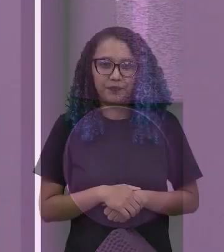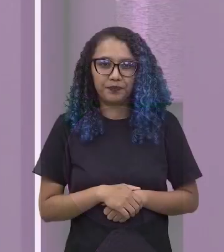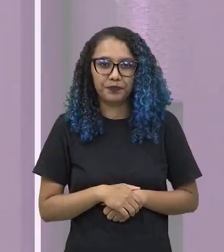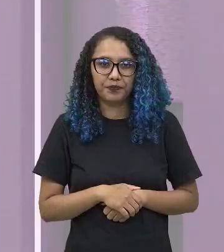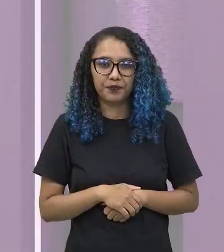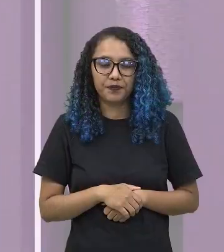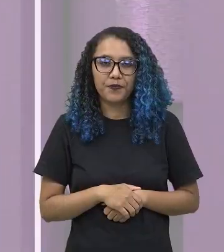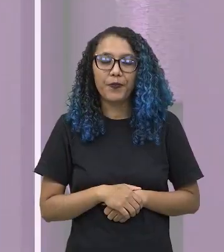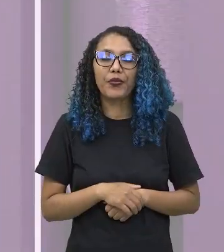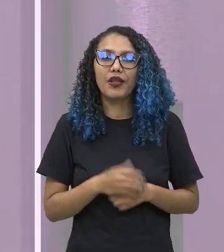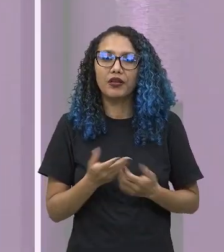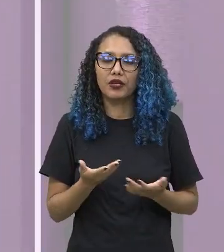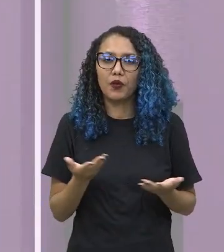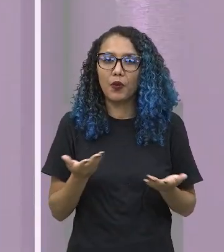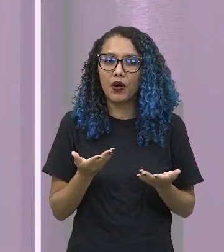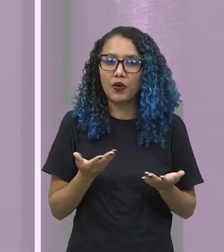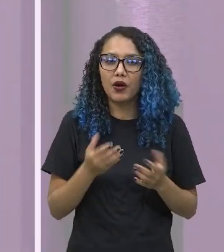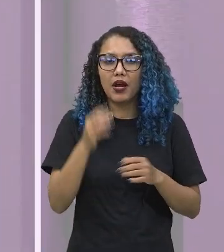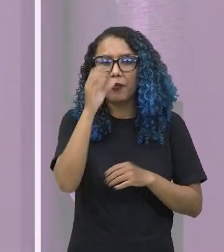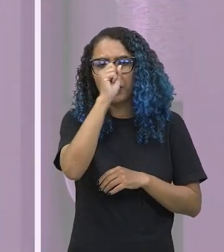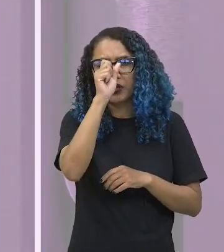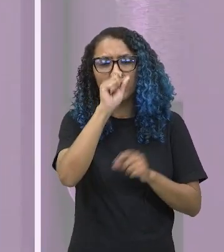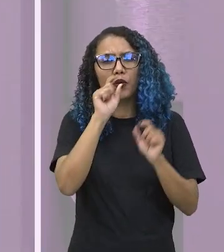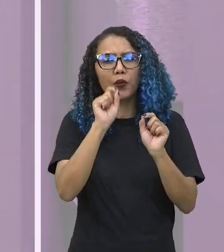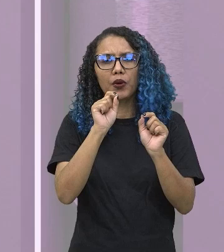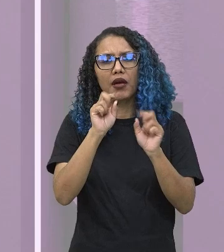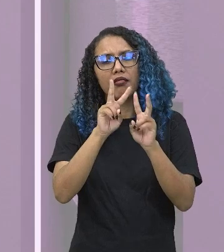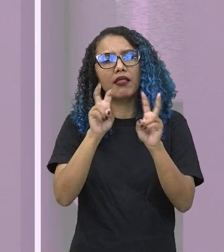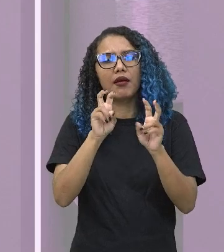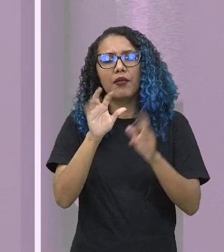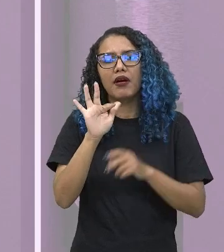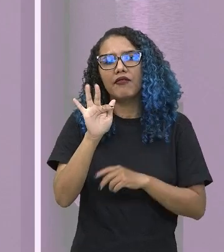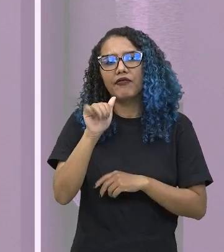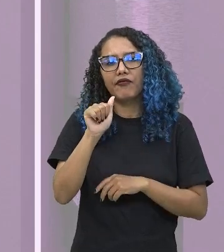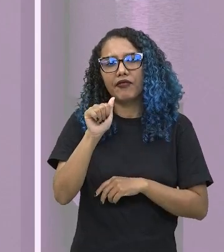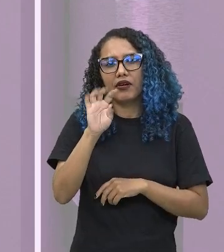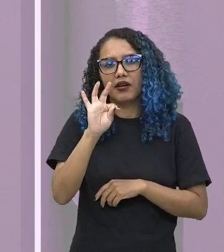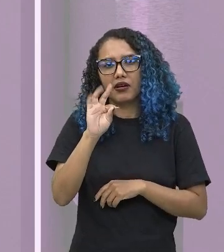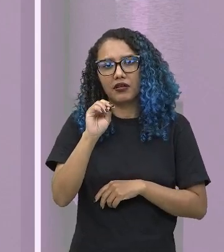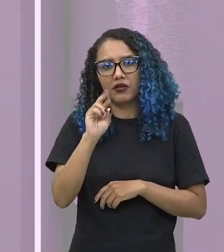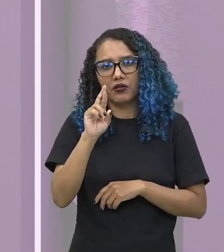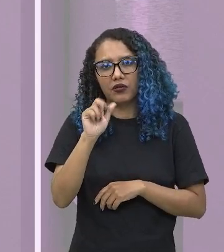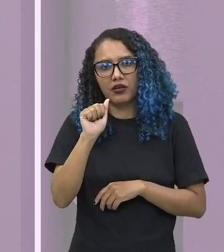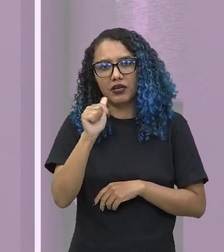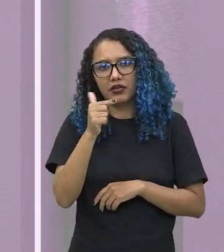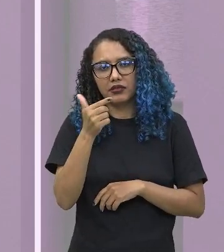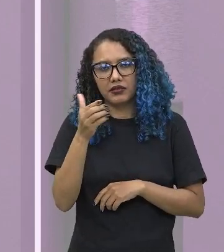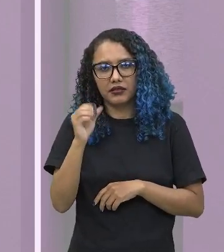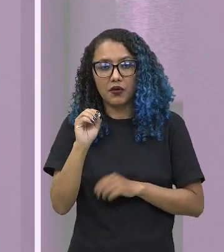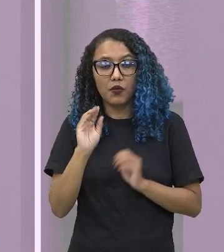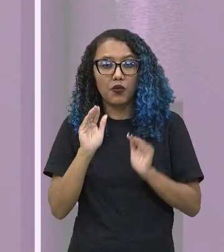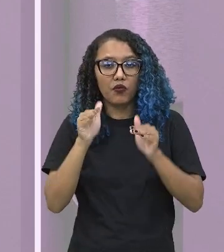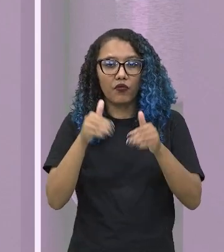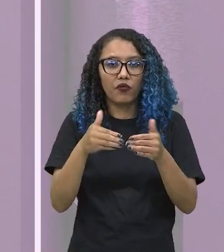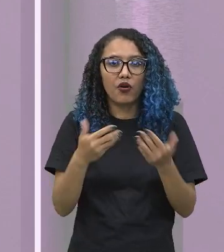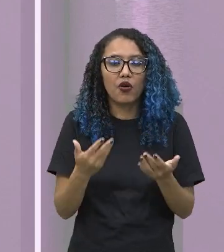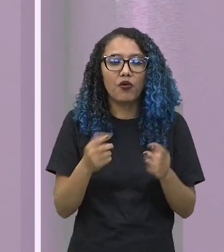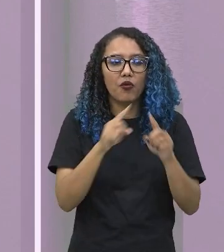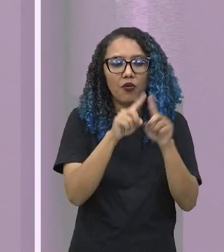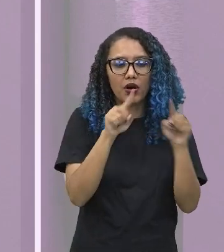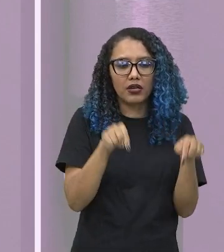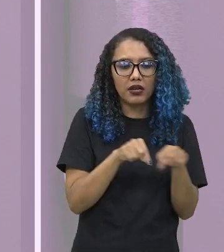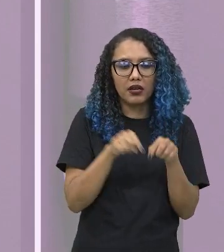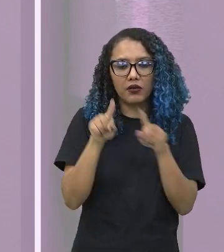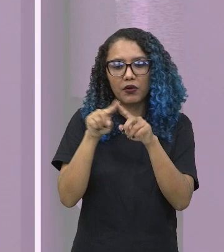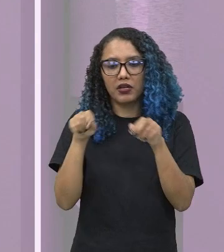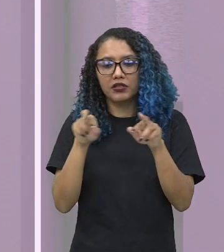Nessa aula nós vamos aprender sobre fatoração, mais necessariamente a diferença entre dois quadrados.